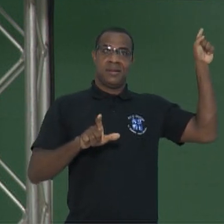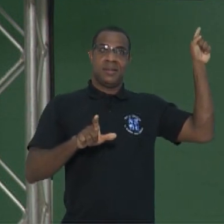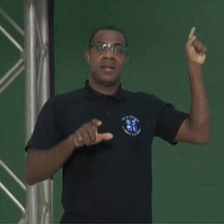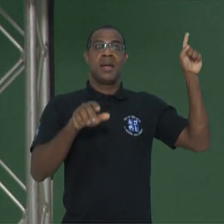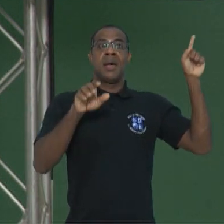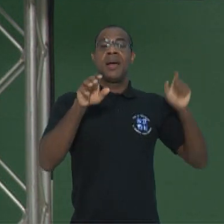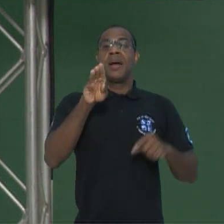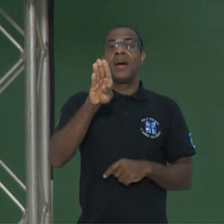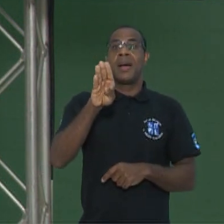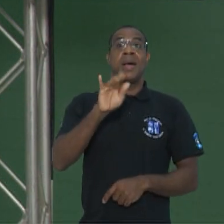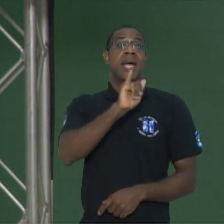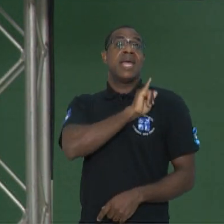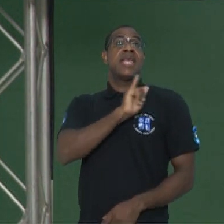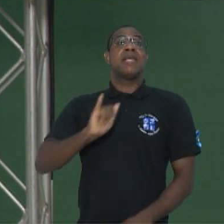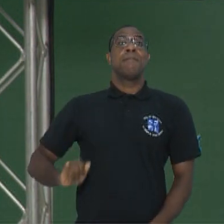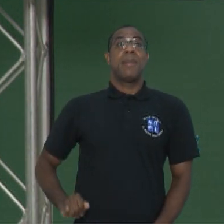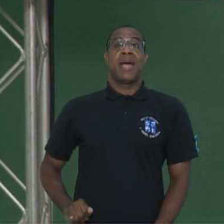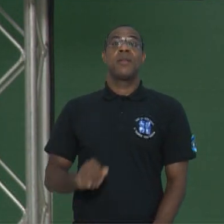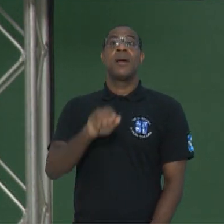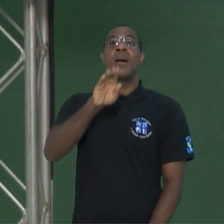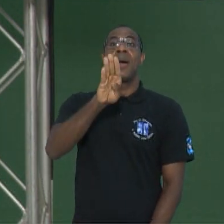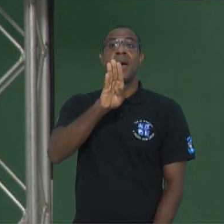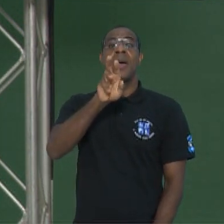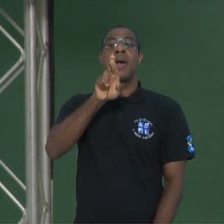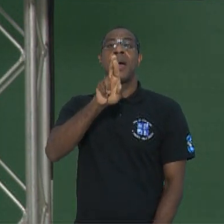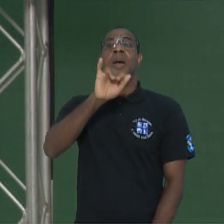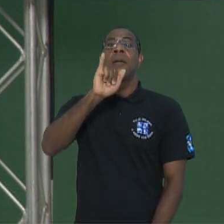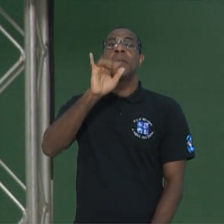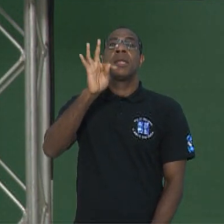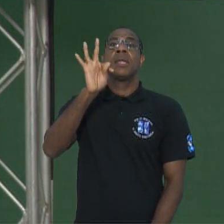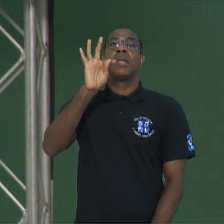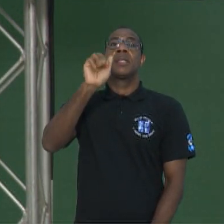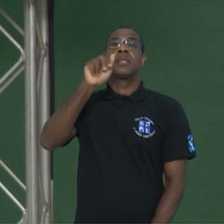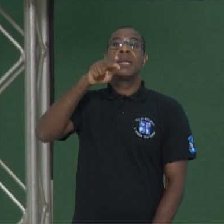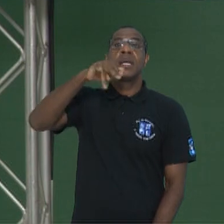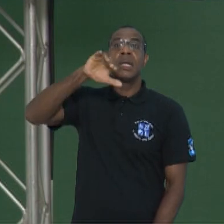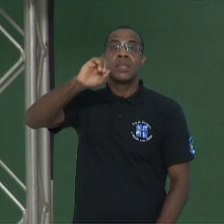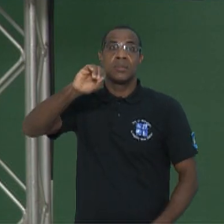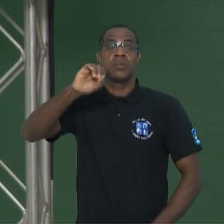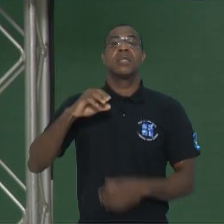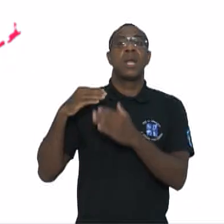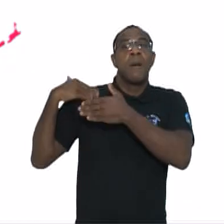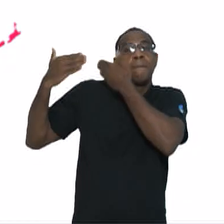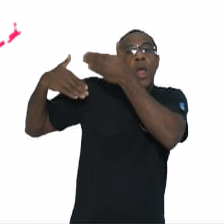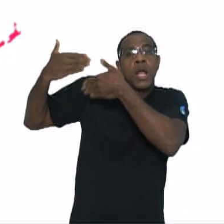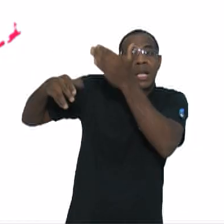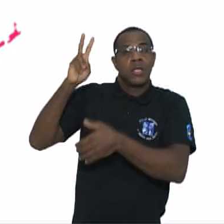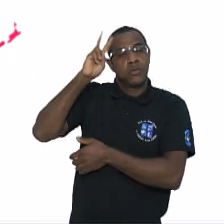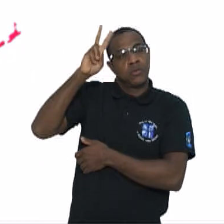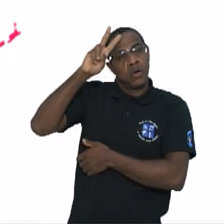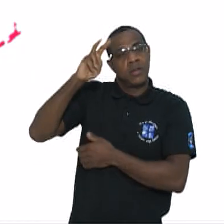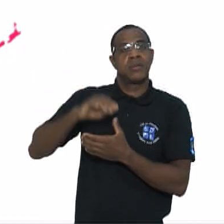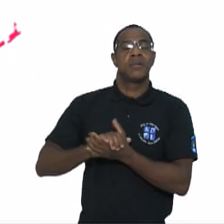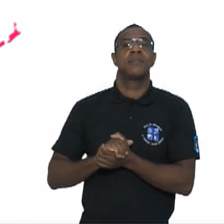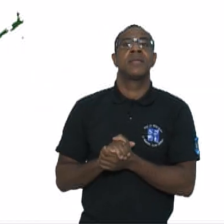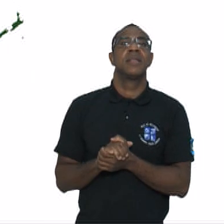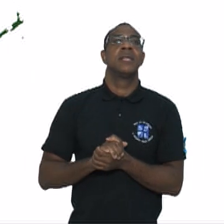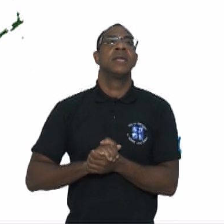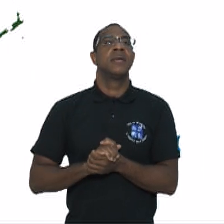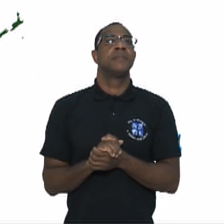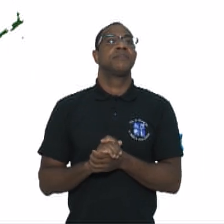foram parte do Império Britânico lá nos processos históricos, né? E aí depois uma